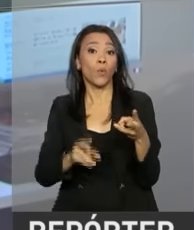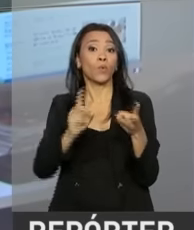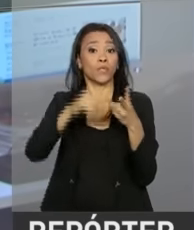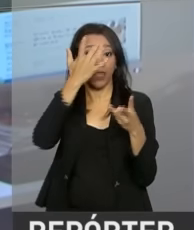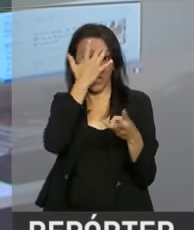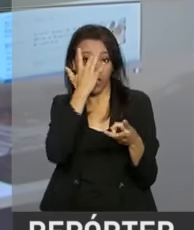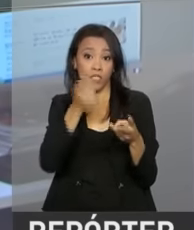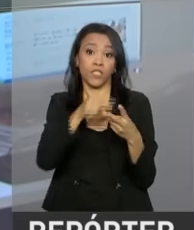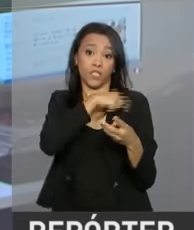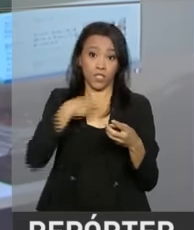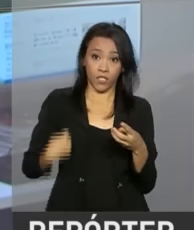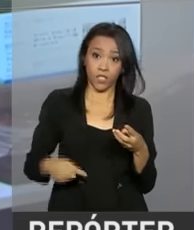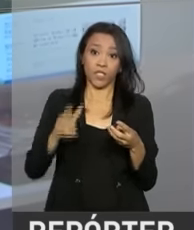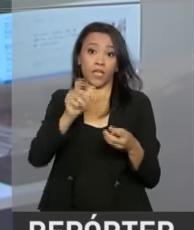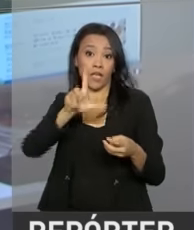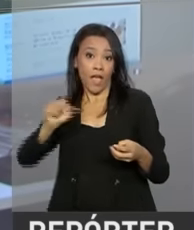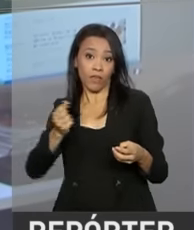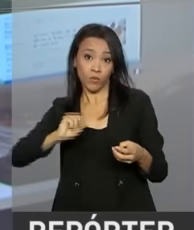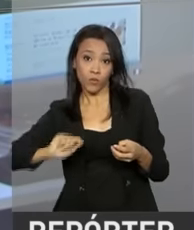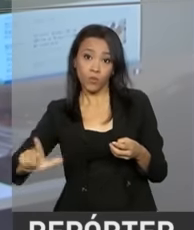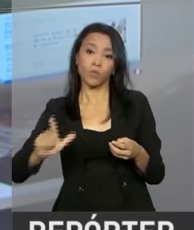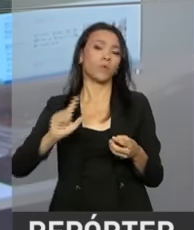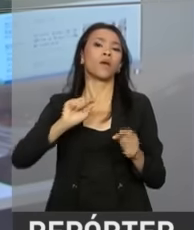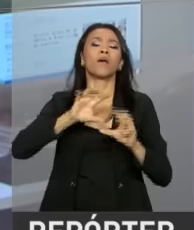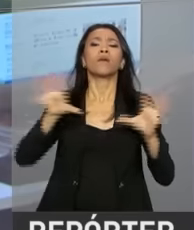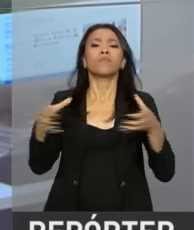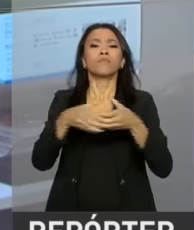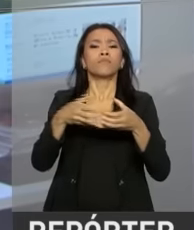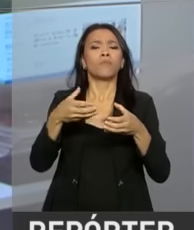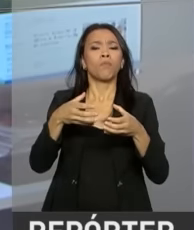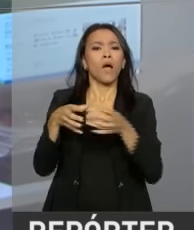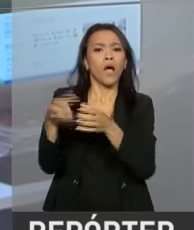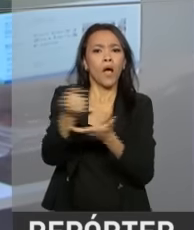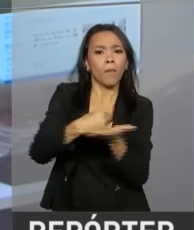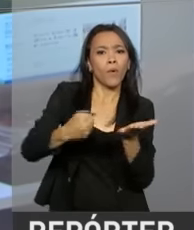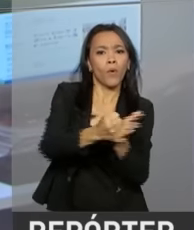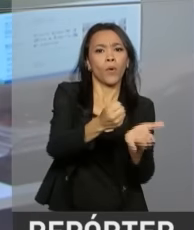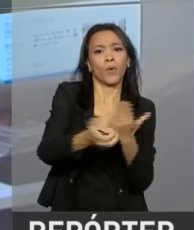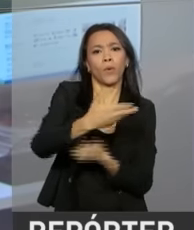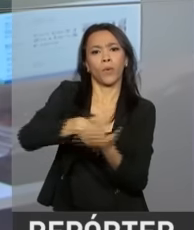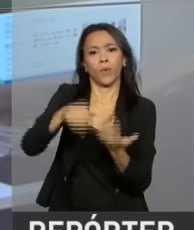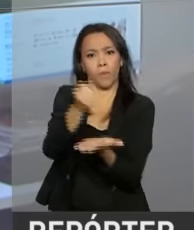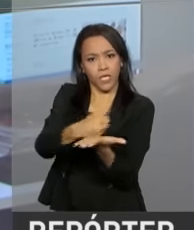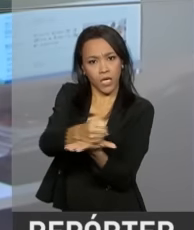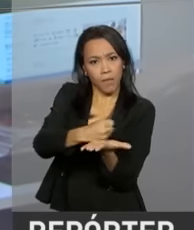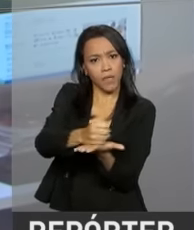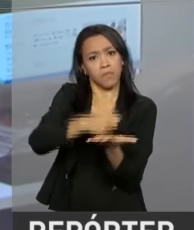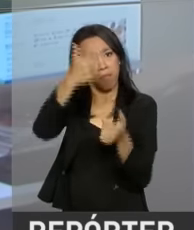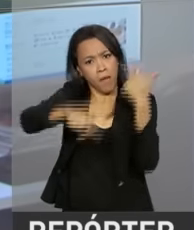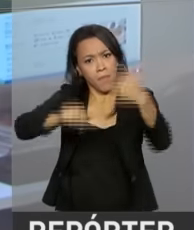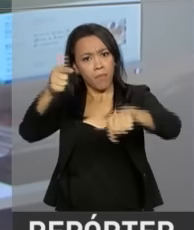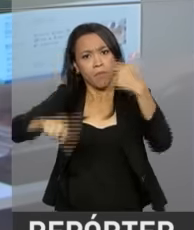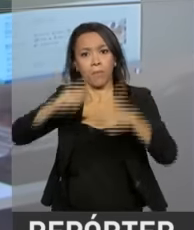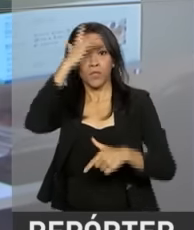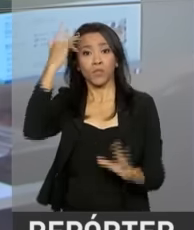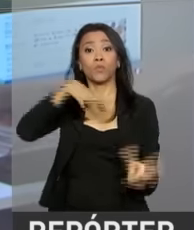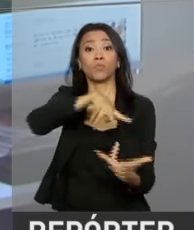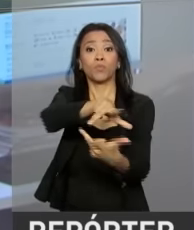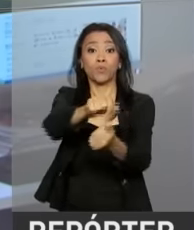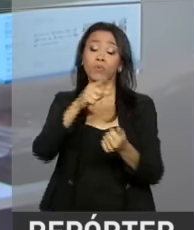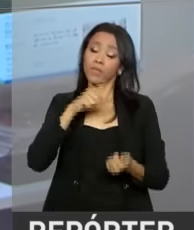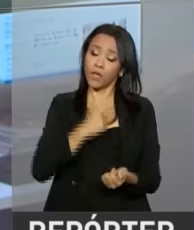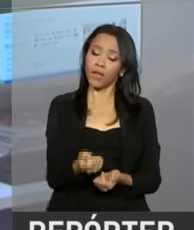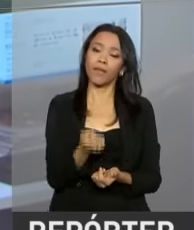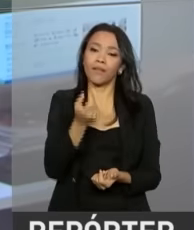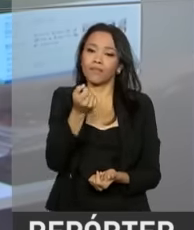Sul. Serra falou sobre a possibilidade de uma cooperação internacional na área de medicamentos para que mais pessoas no mundo